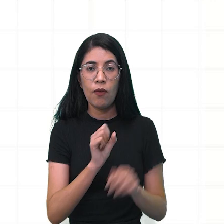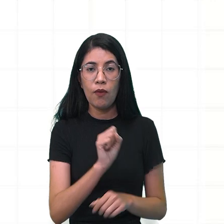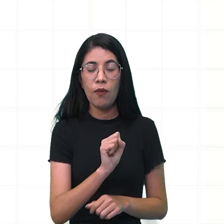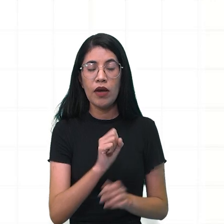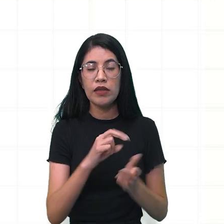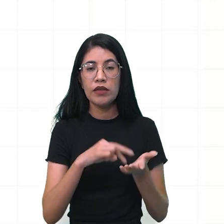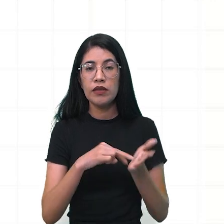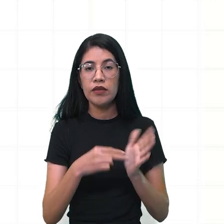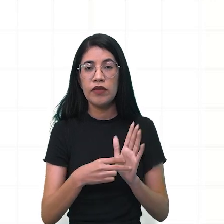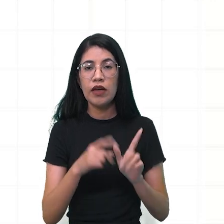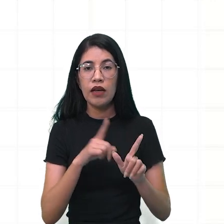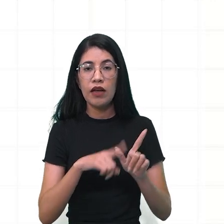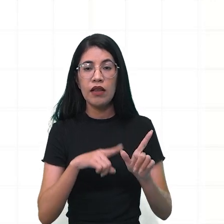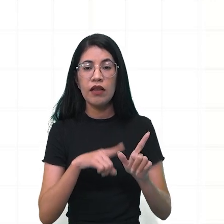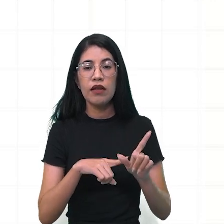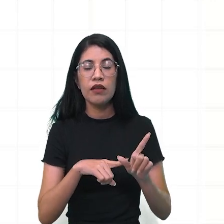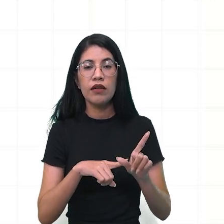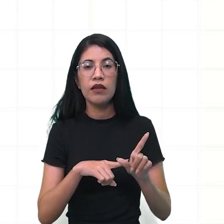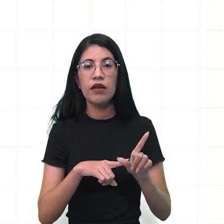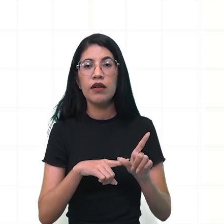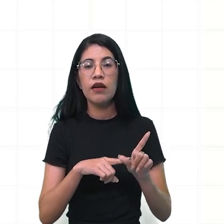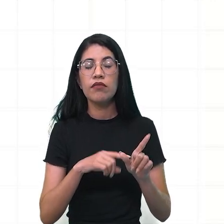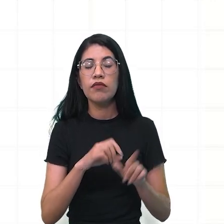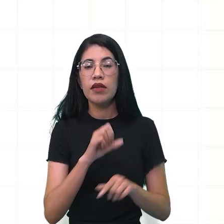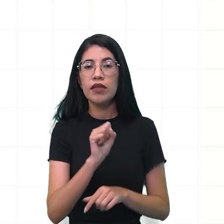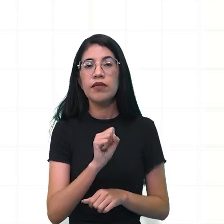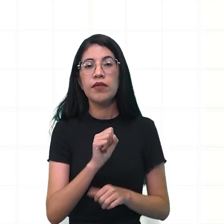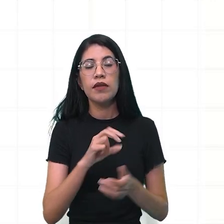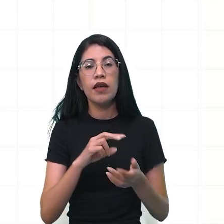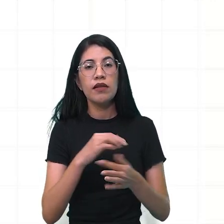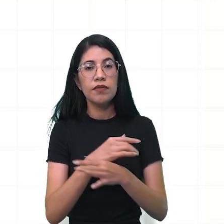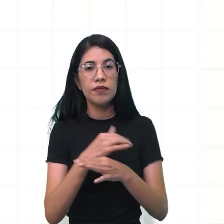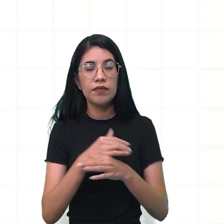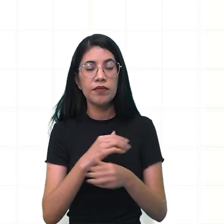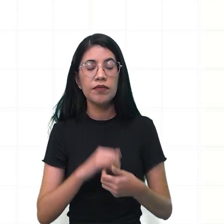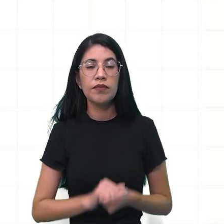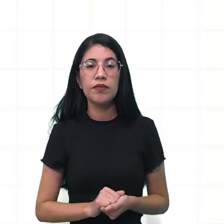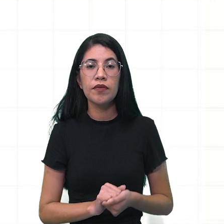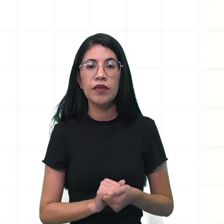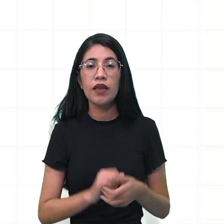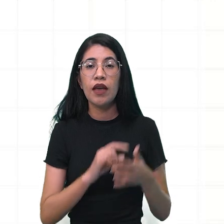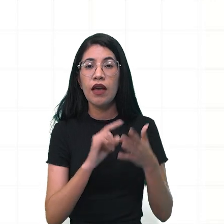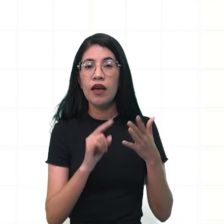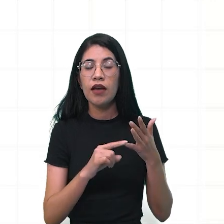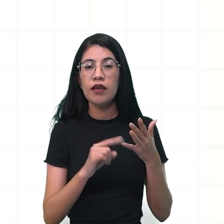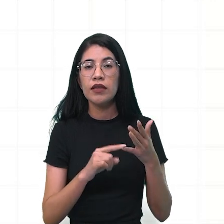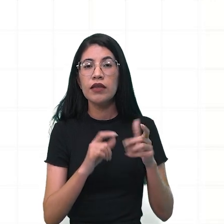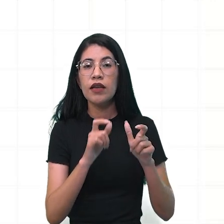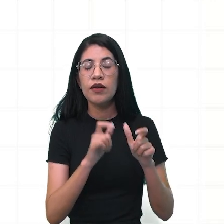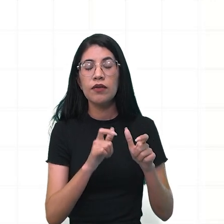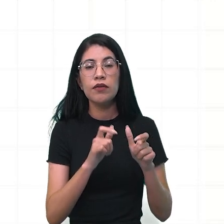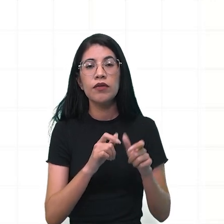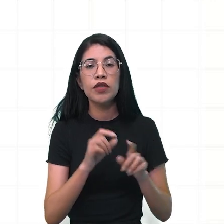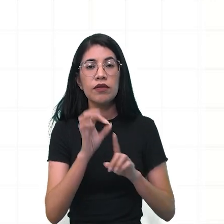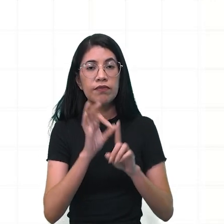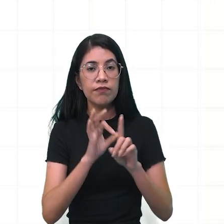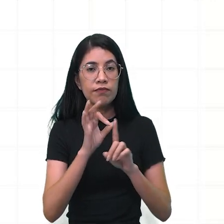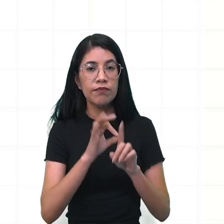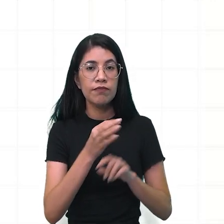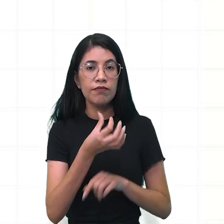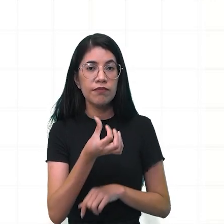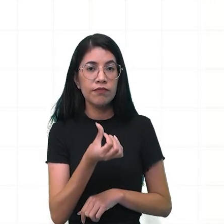que significa São Gabriel do Norte. Aquidauana, indicado pela letra Q, será onde? Temperatura 6